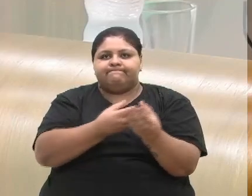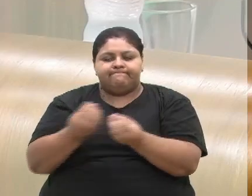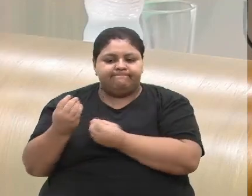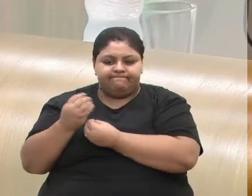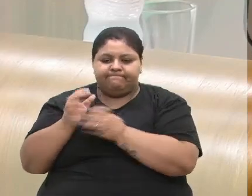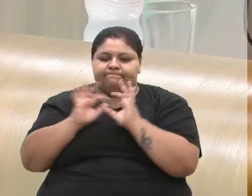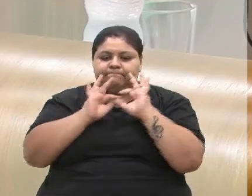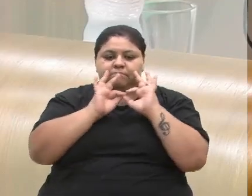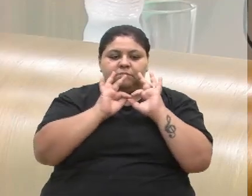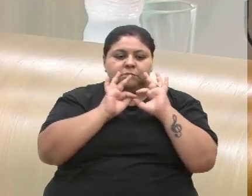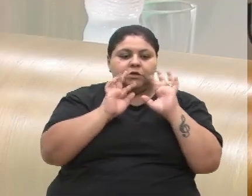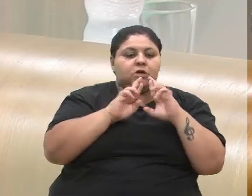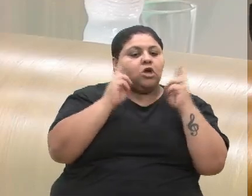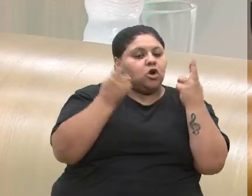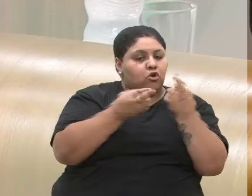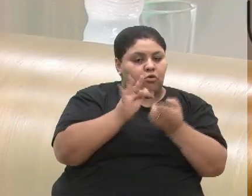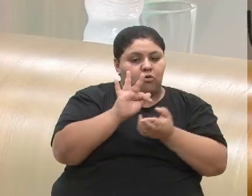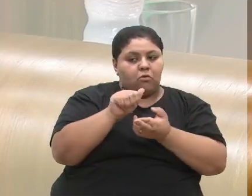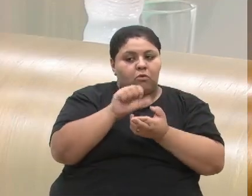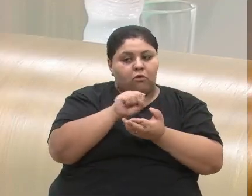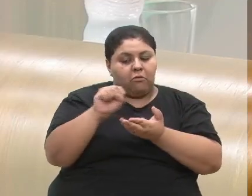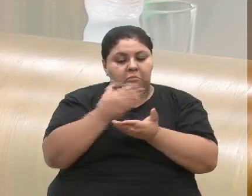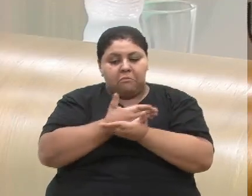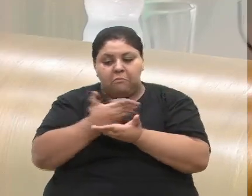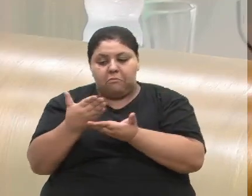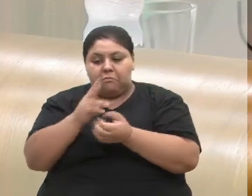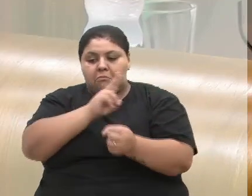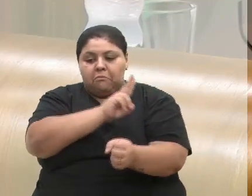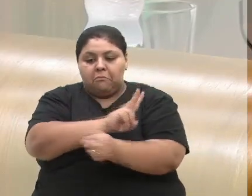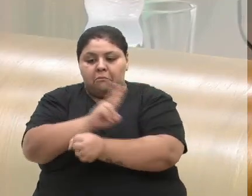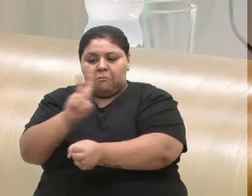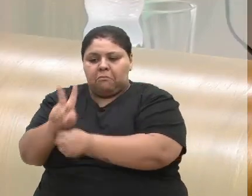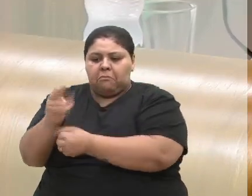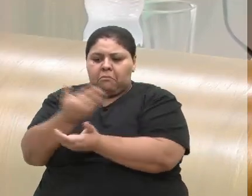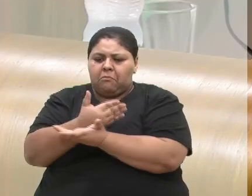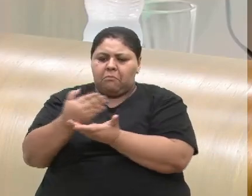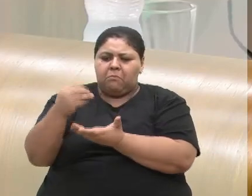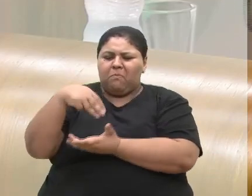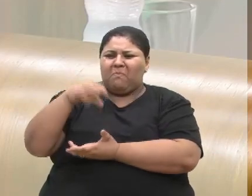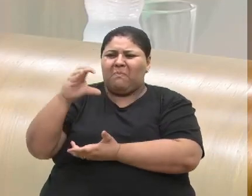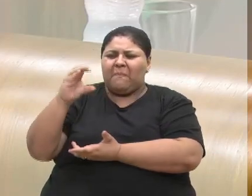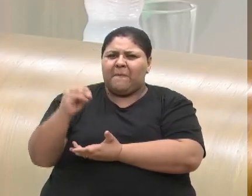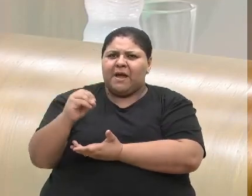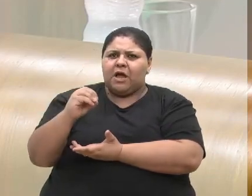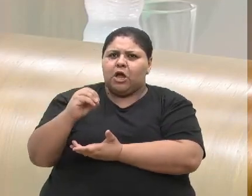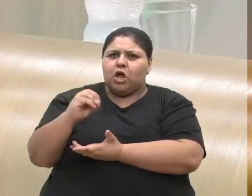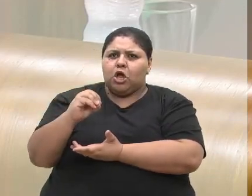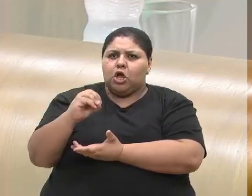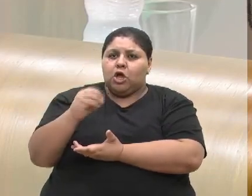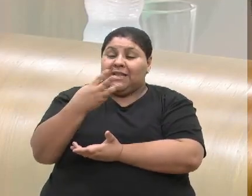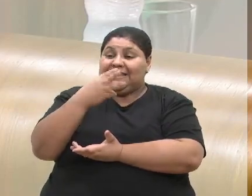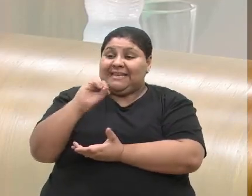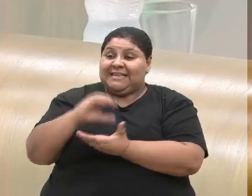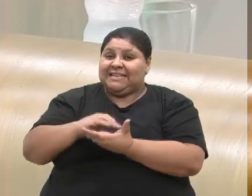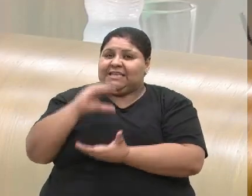FAS, deve iniciar o cuidado subsidiado a partir de maio com 30 idosos. Está muito